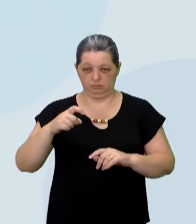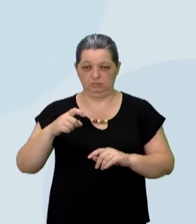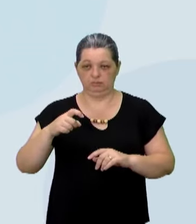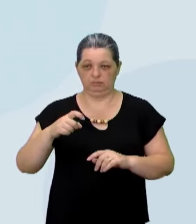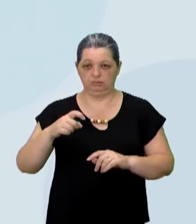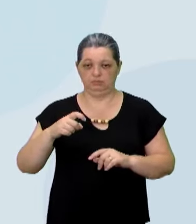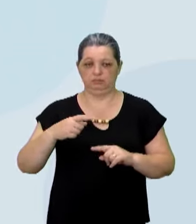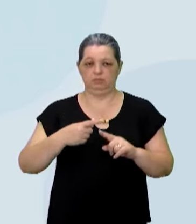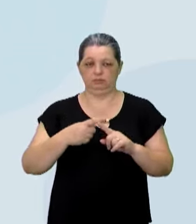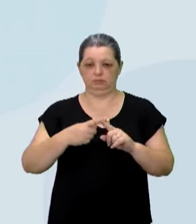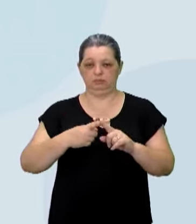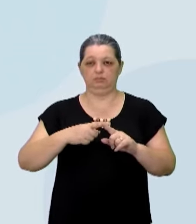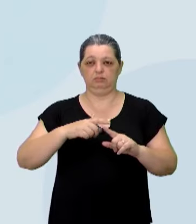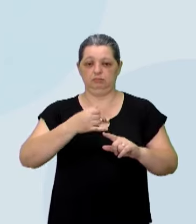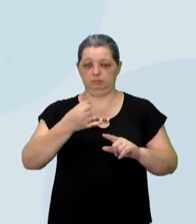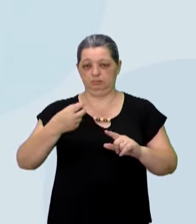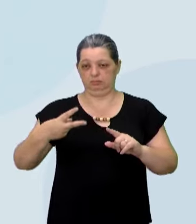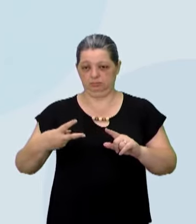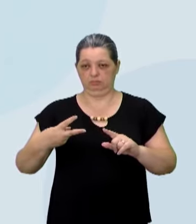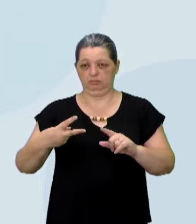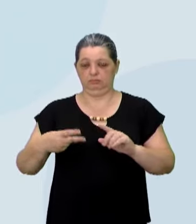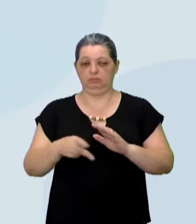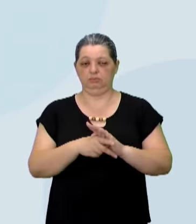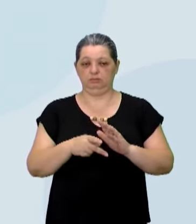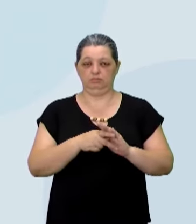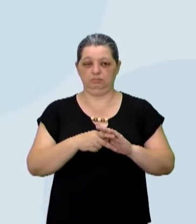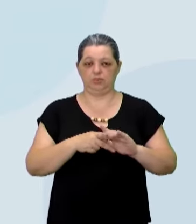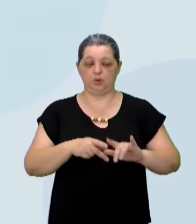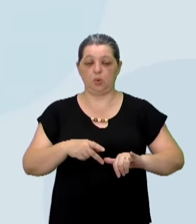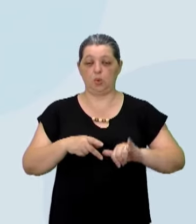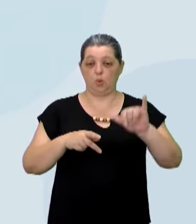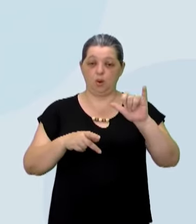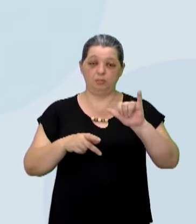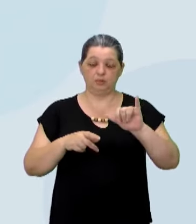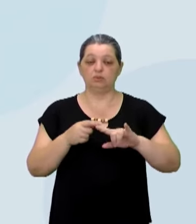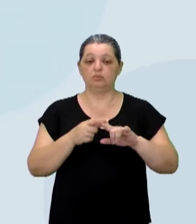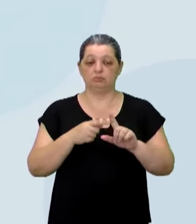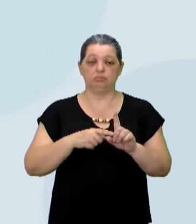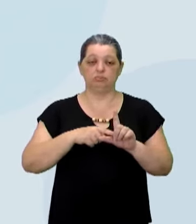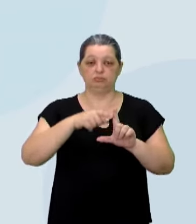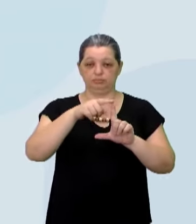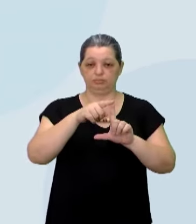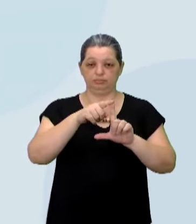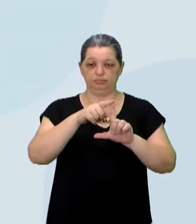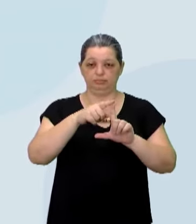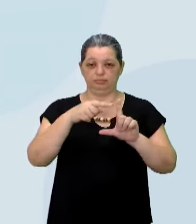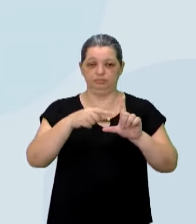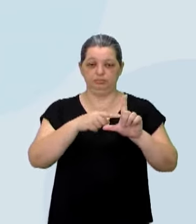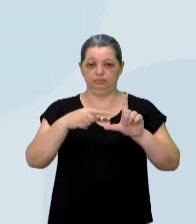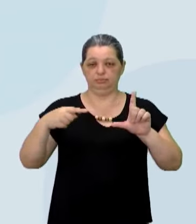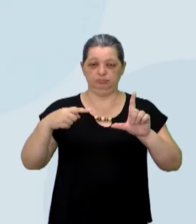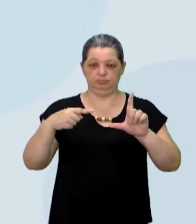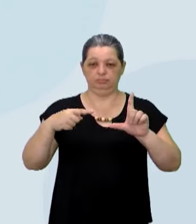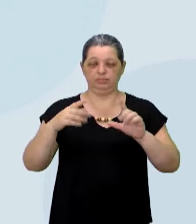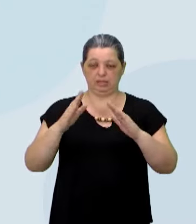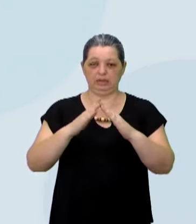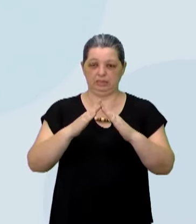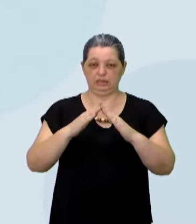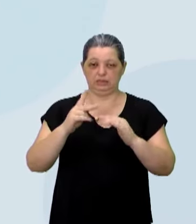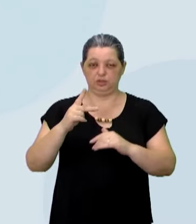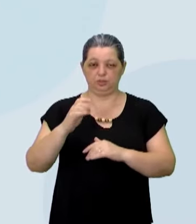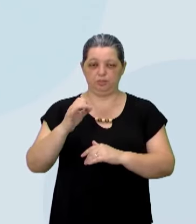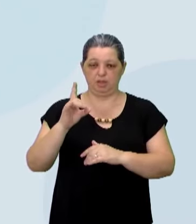abscissa, menos 2. Menos 2. E a ordenada, quer dizer, o y, está no mesmo ponto da casa de Pedro. Exatamente. Então,